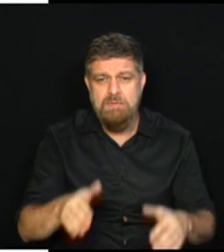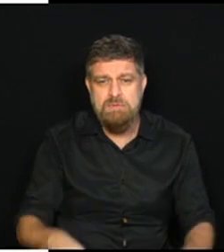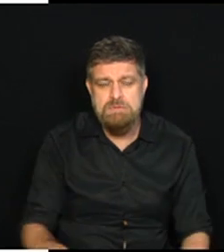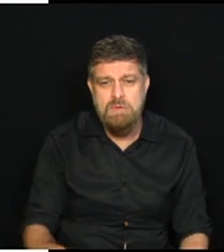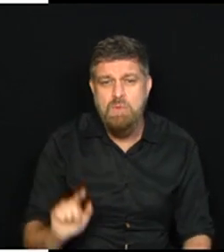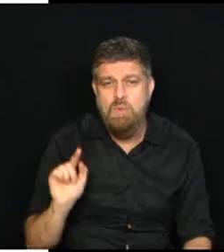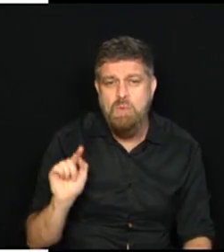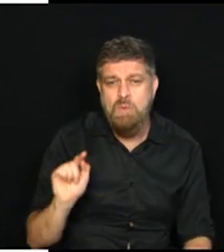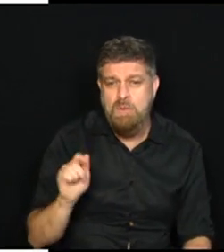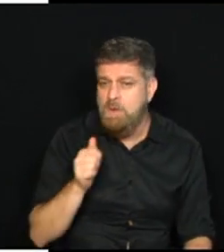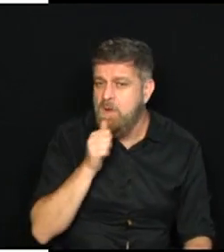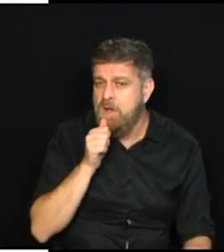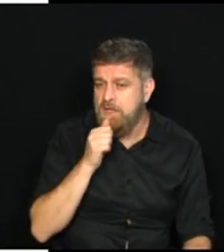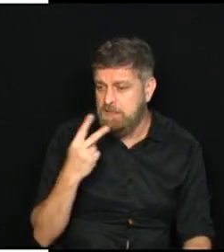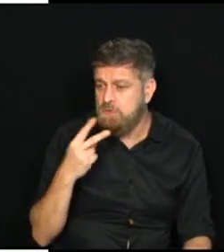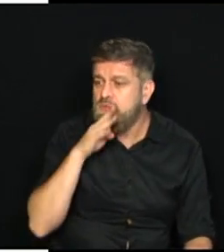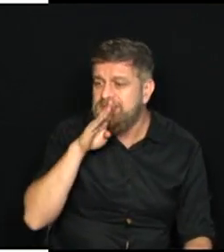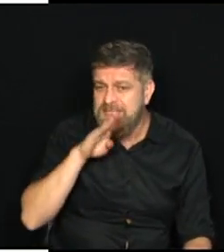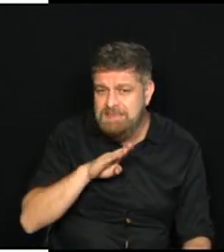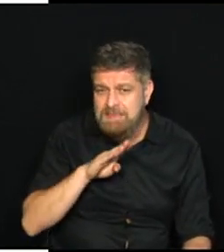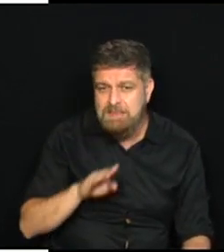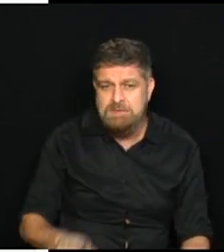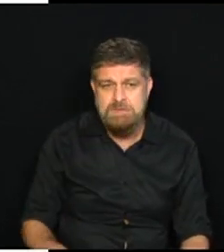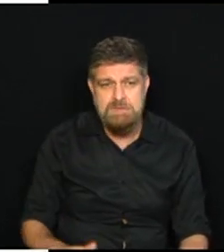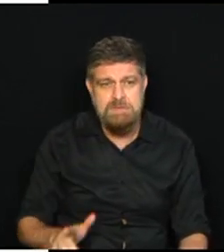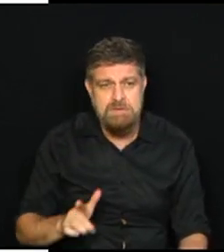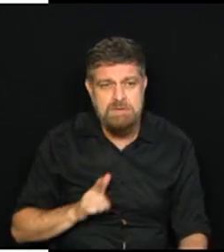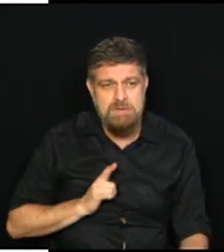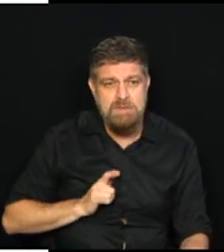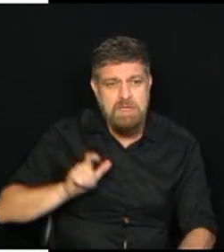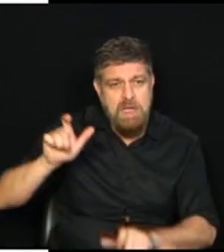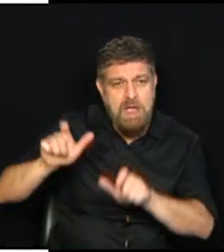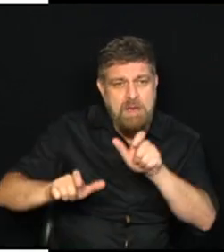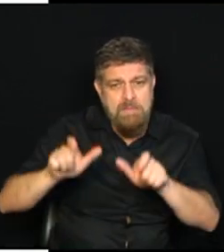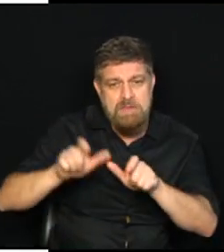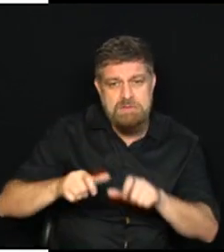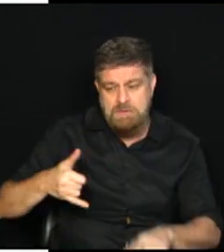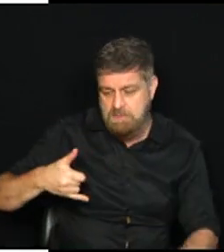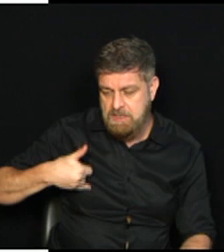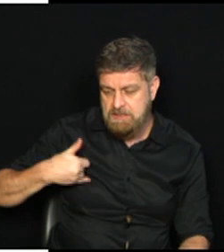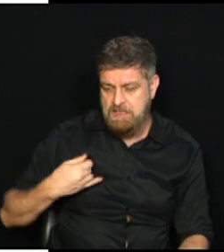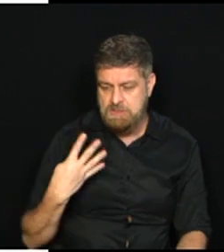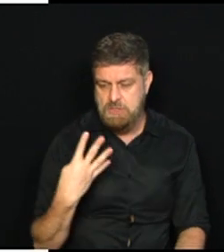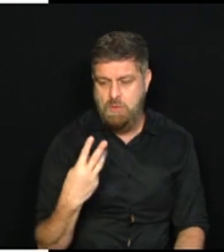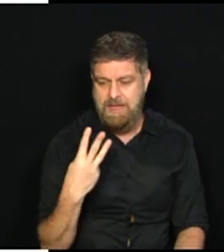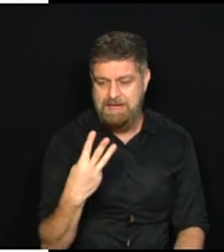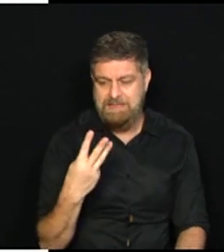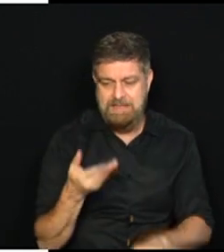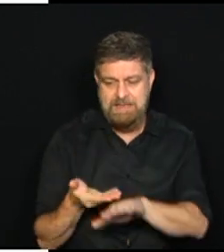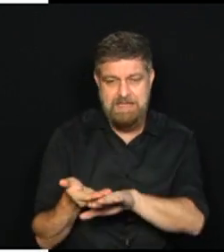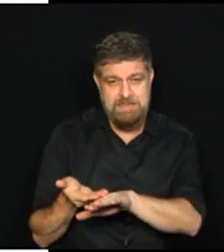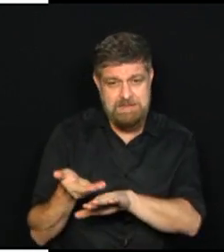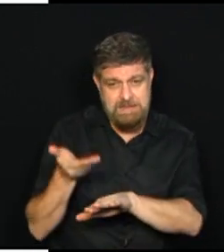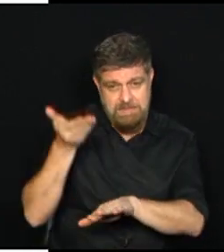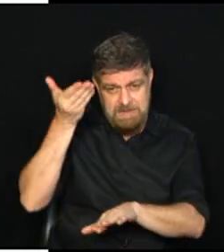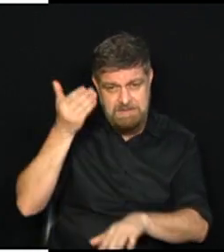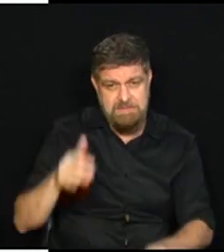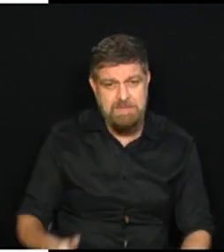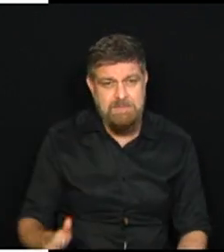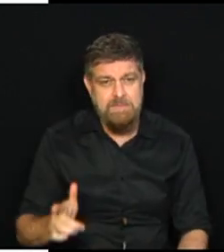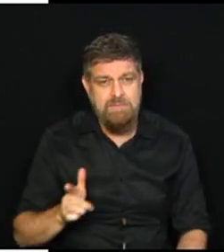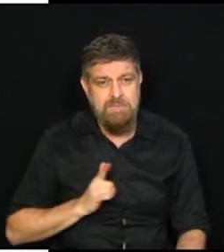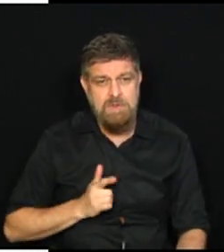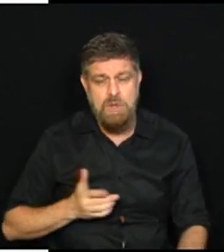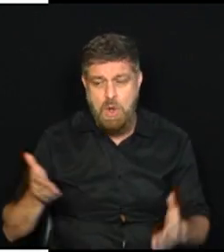abriremos, né, porque ainda não chegou às 14, para pessoas acima de 43 anos. Hoje a gente está em pessoas acima